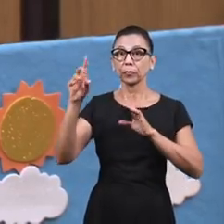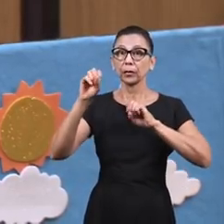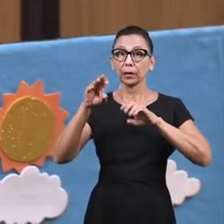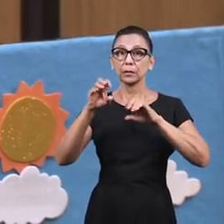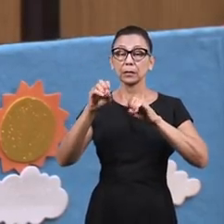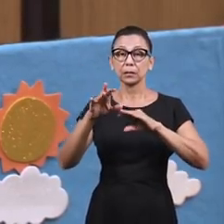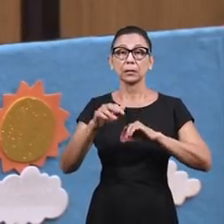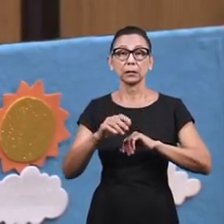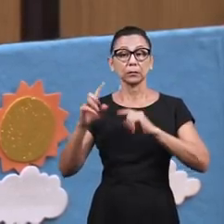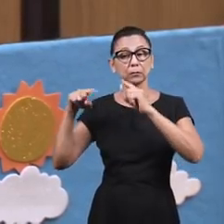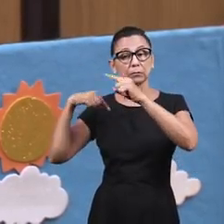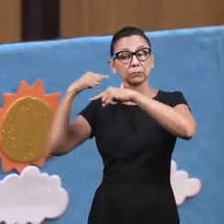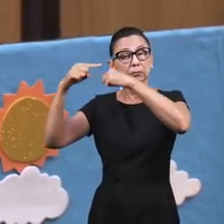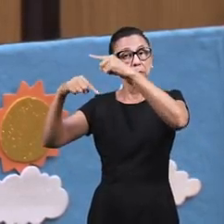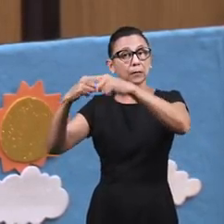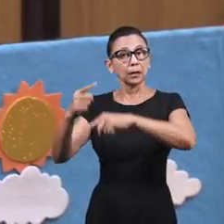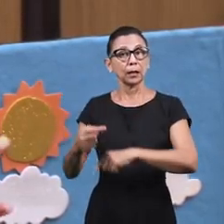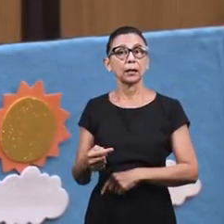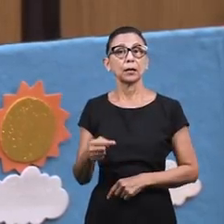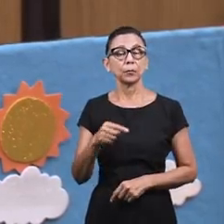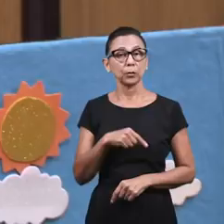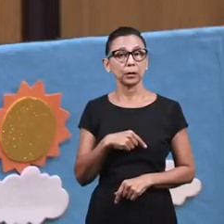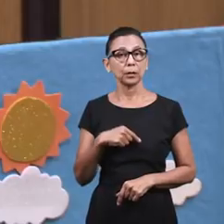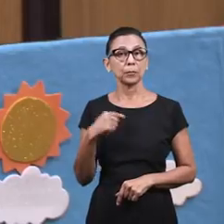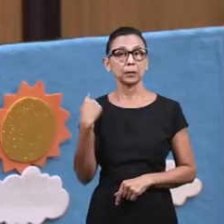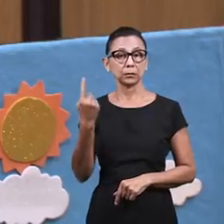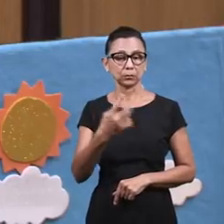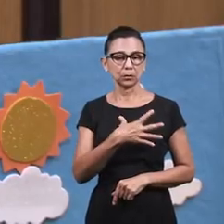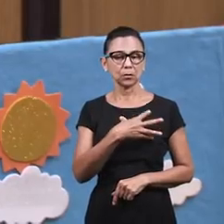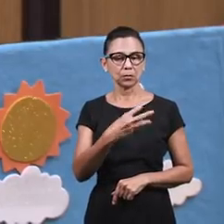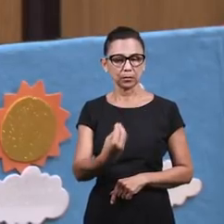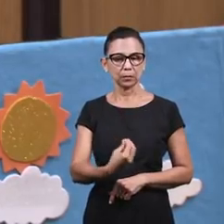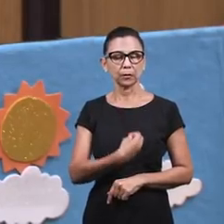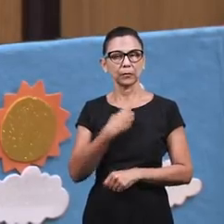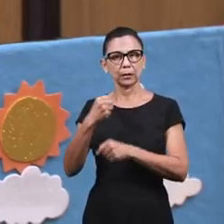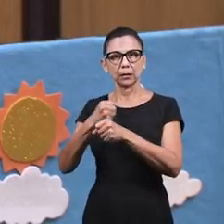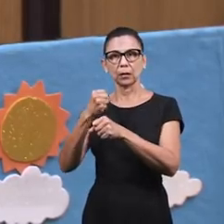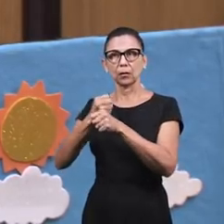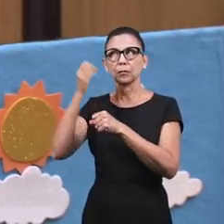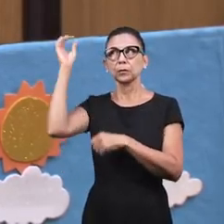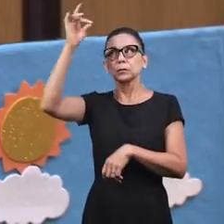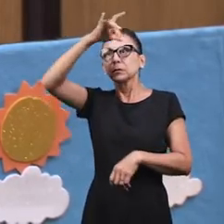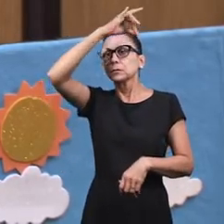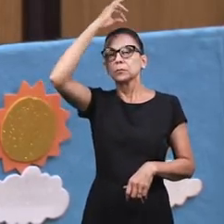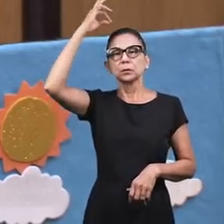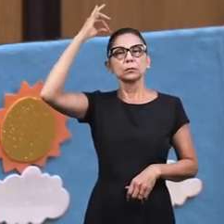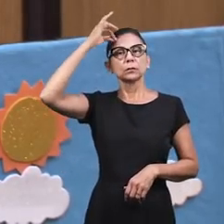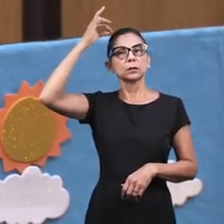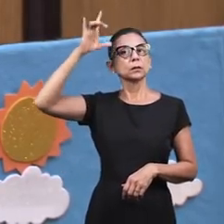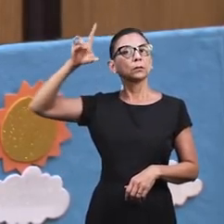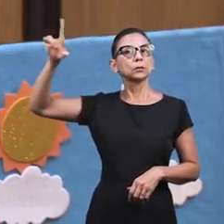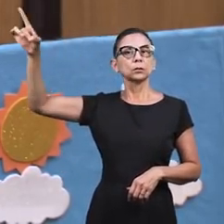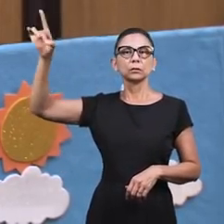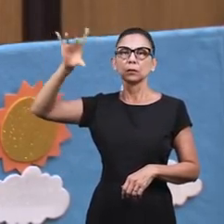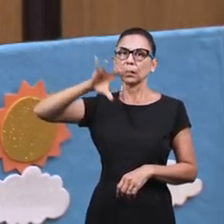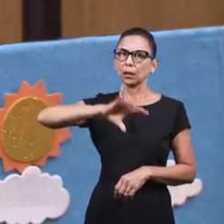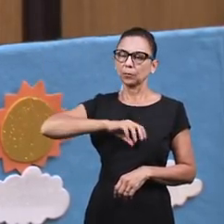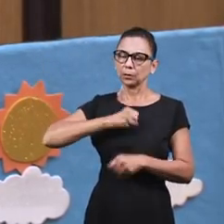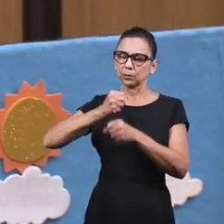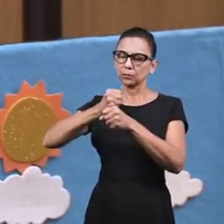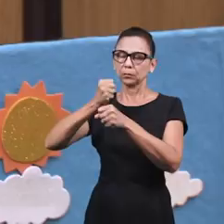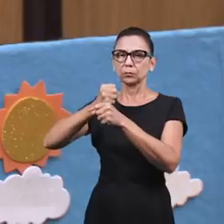para que eles possam viver nesta vinha maravilhosa que a obra do Espírito Santo de Deus Cheios do Espírito Santo